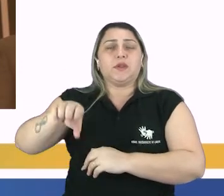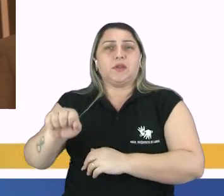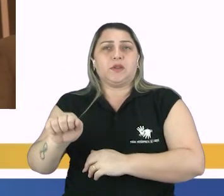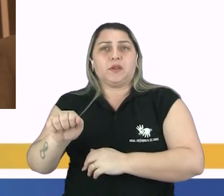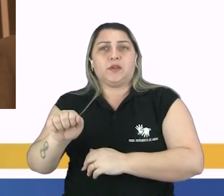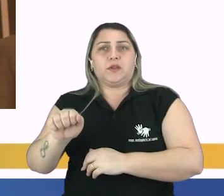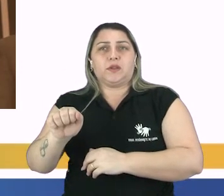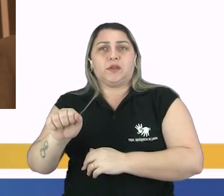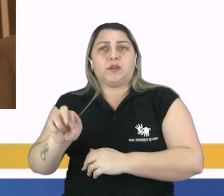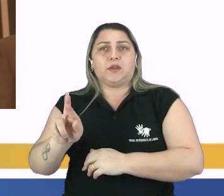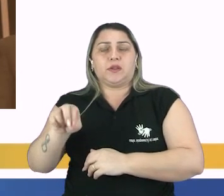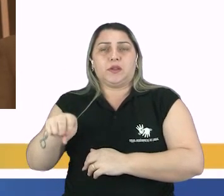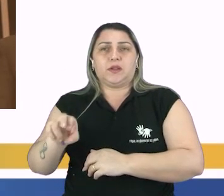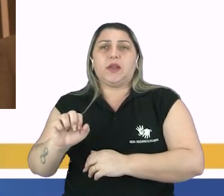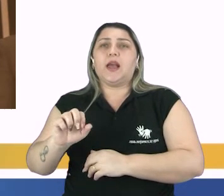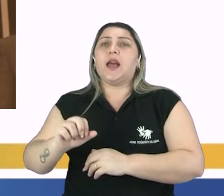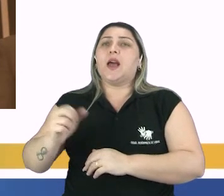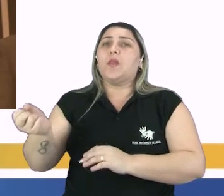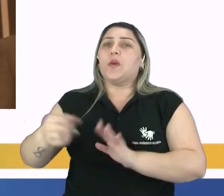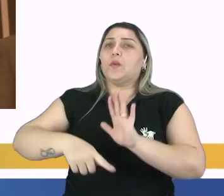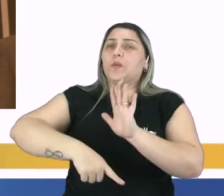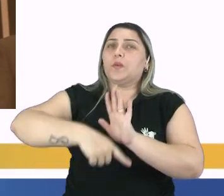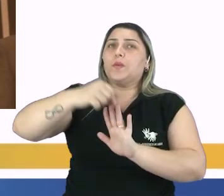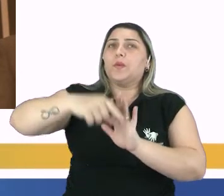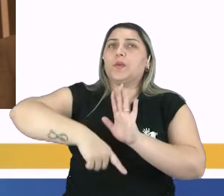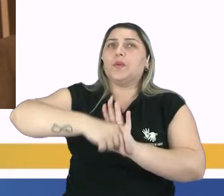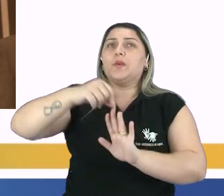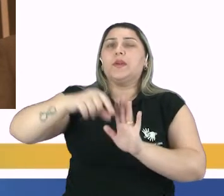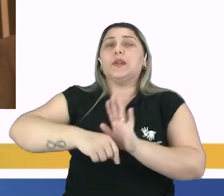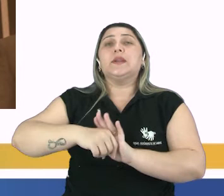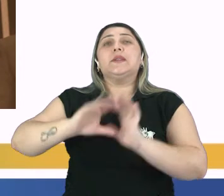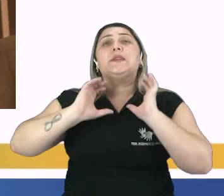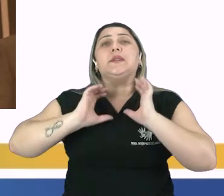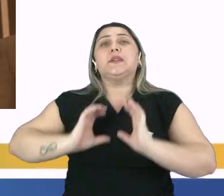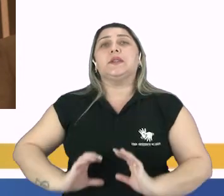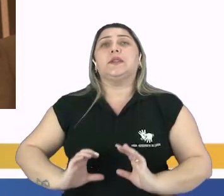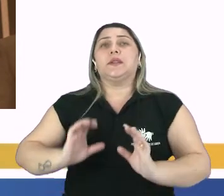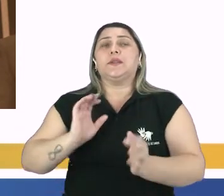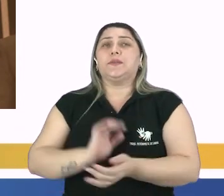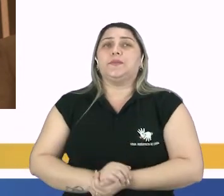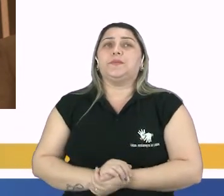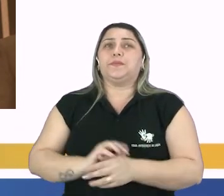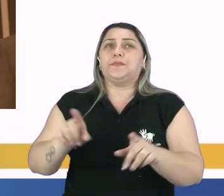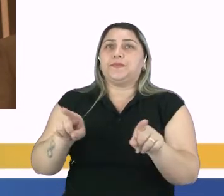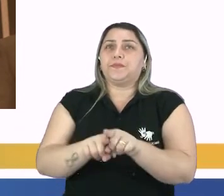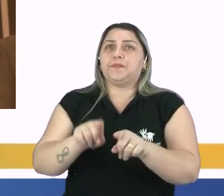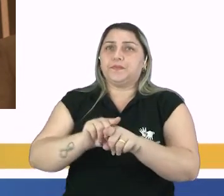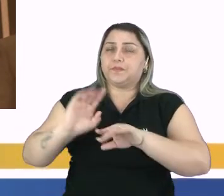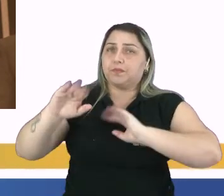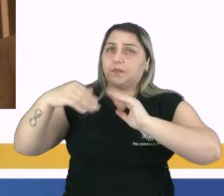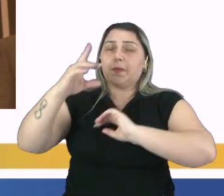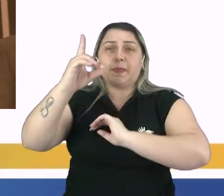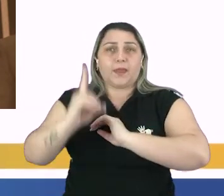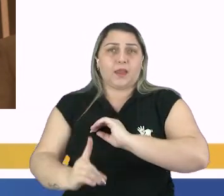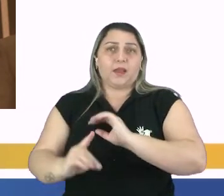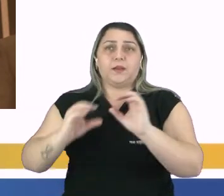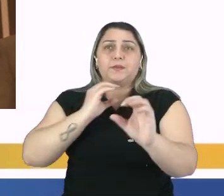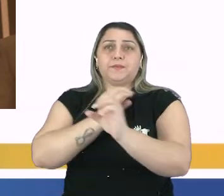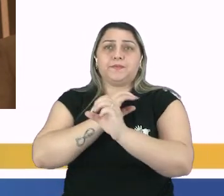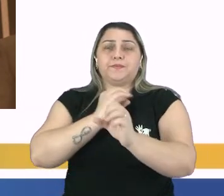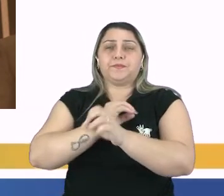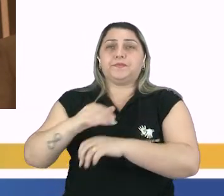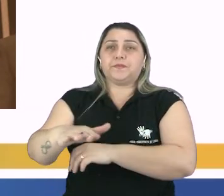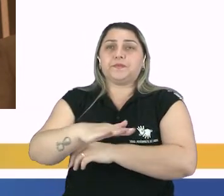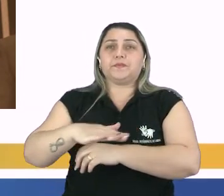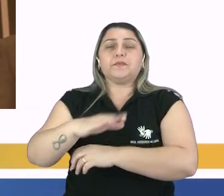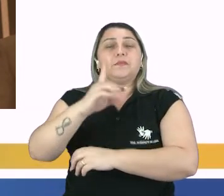a nova Constituição Federal, apelidada de Constituição Cidadã. Além de avanços no campo dos direitos civis e sociais,